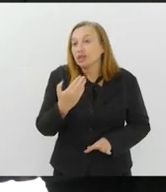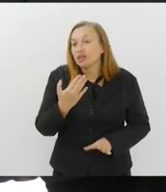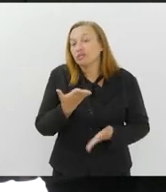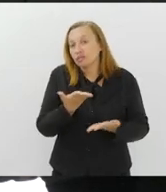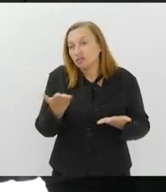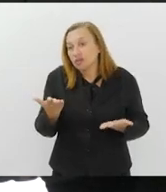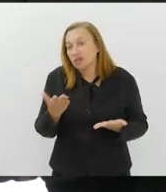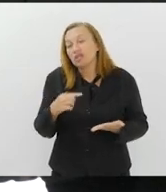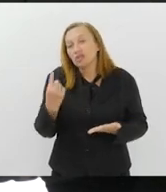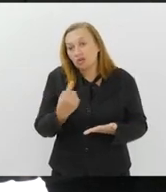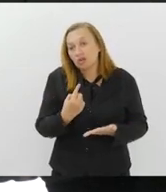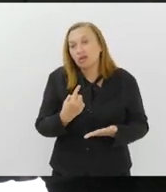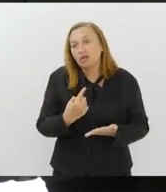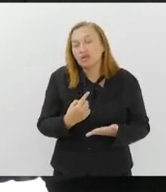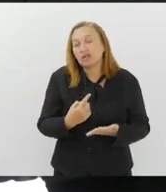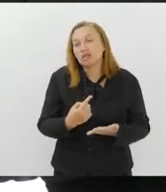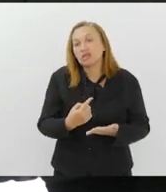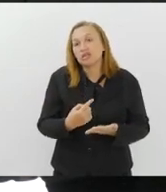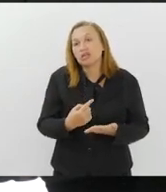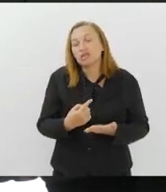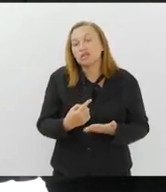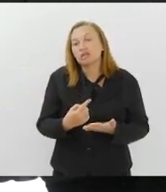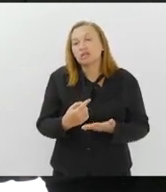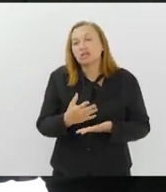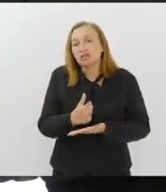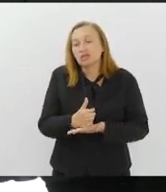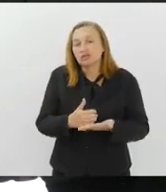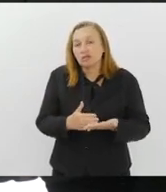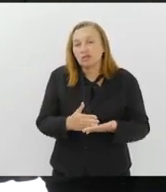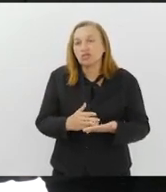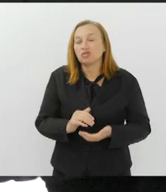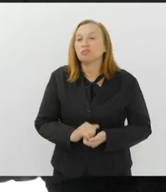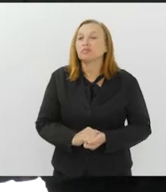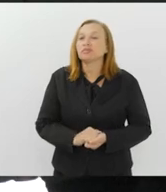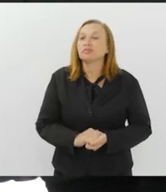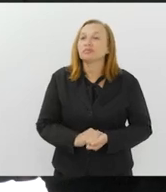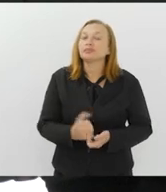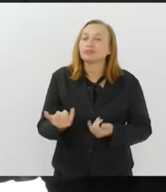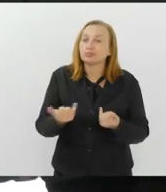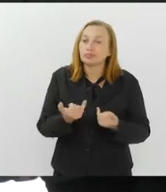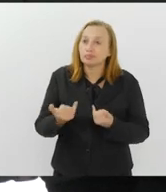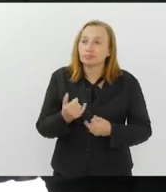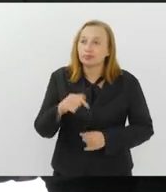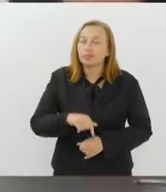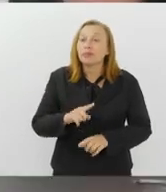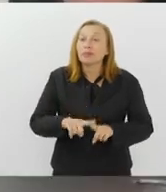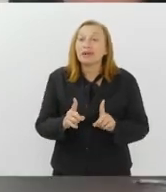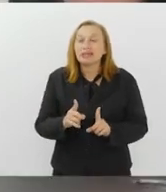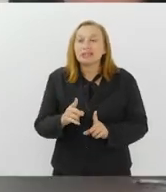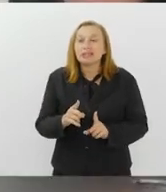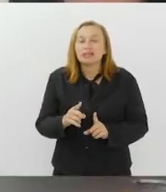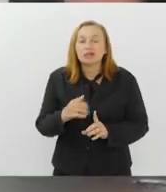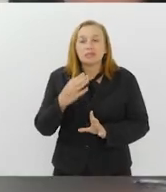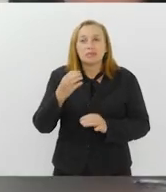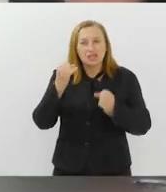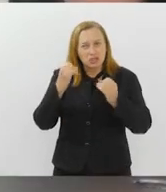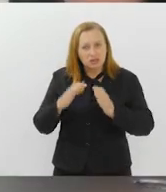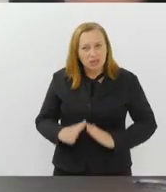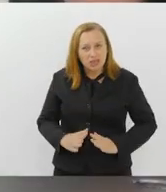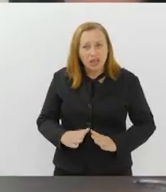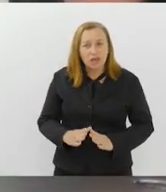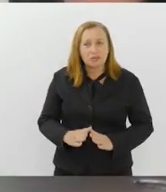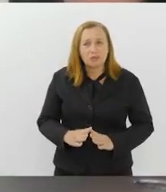e a agência fez essa distribuição, ou dessa divisão, quando dá informação aqui. Não, eu entendo, mas para explicar para o